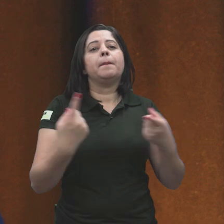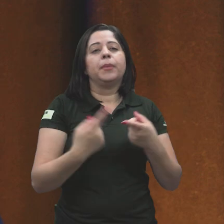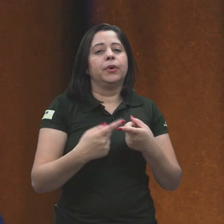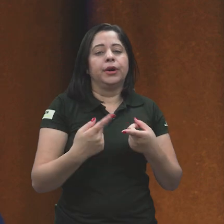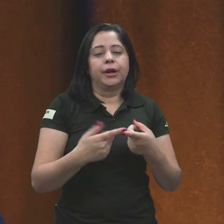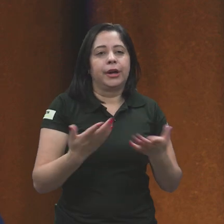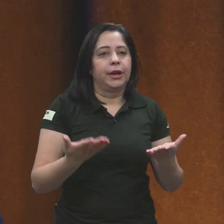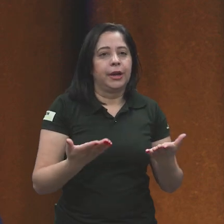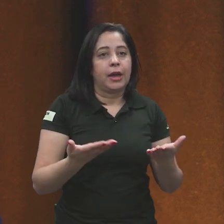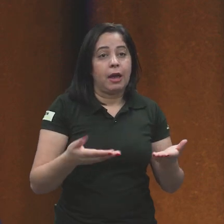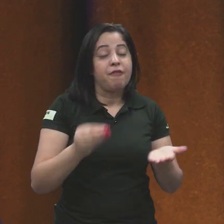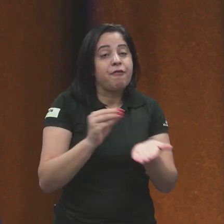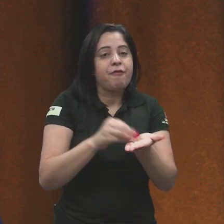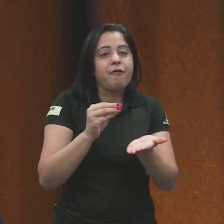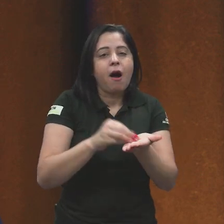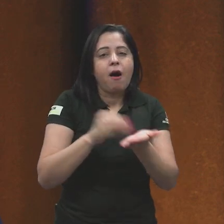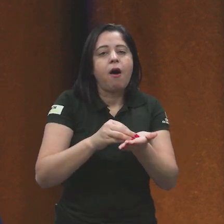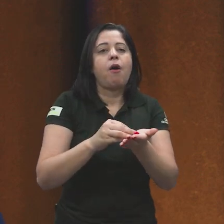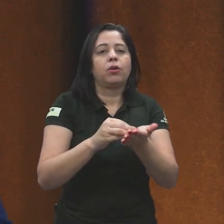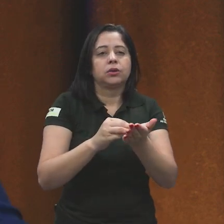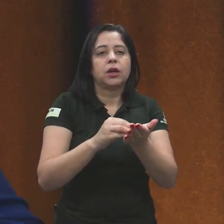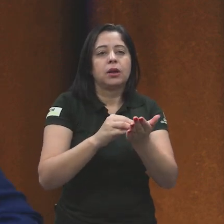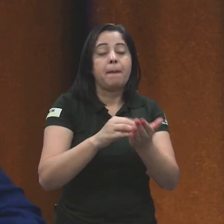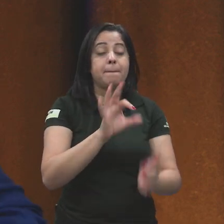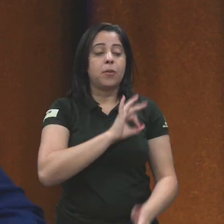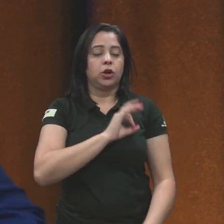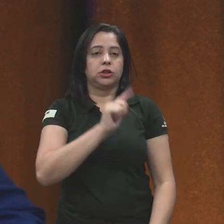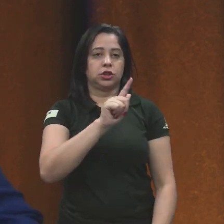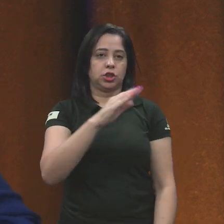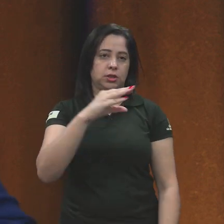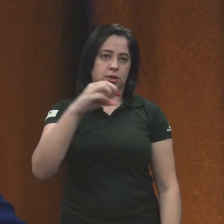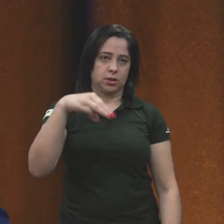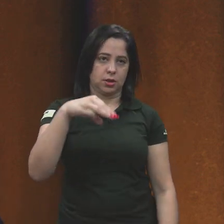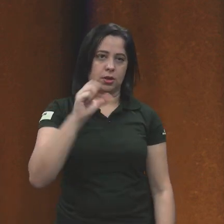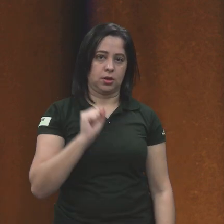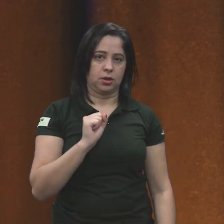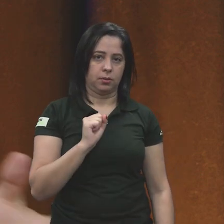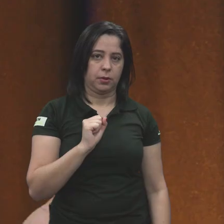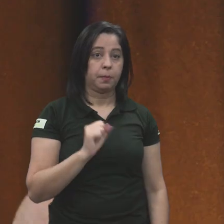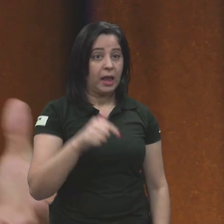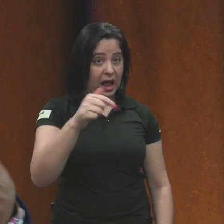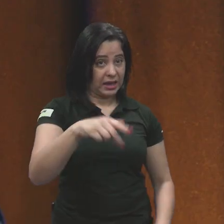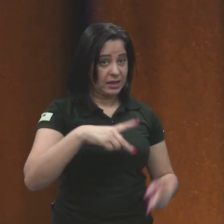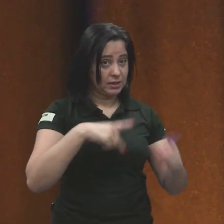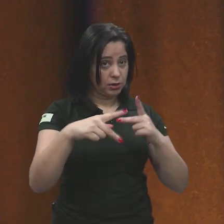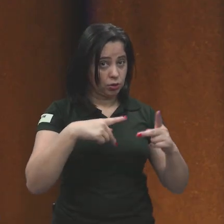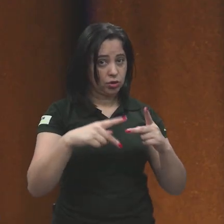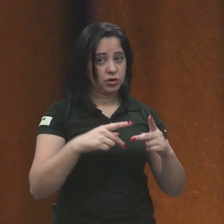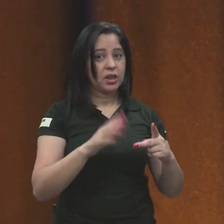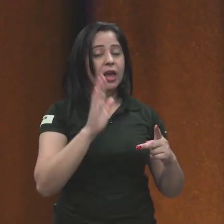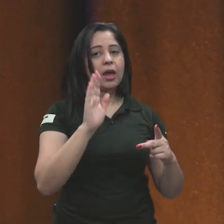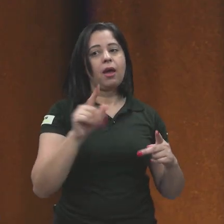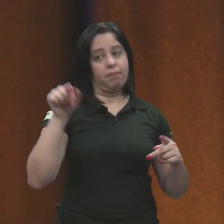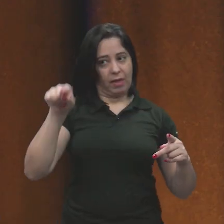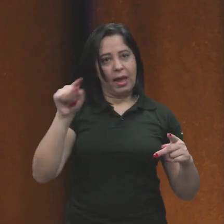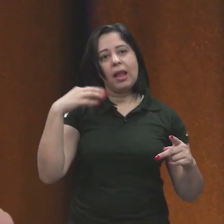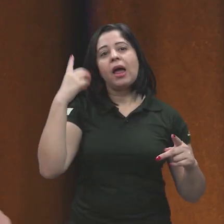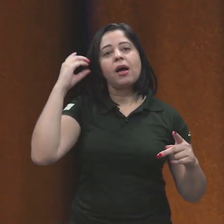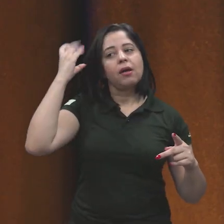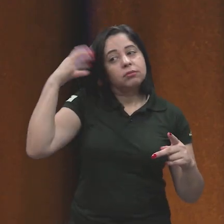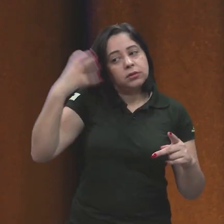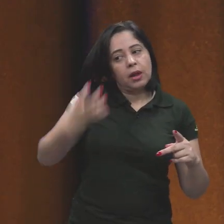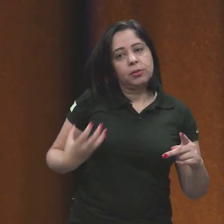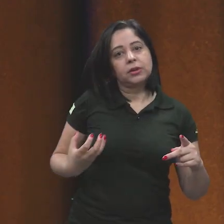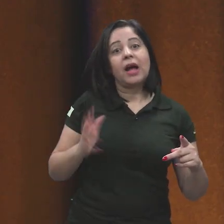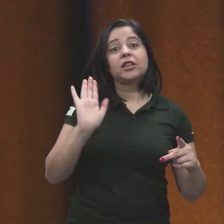no quadro dos guardas municipais. Então, a gente trabalha para fortalecer. Hoje, nós já trouxemos para a cidade investimentos